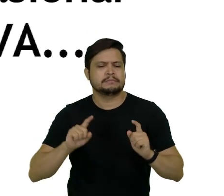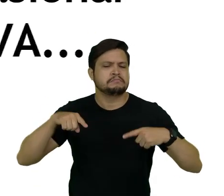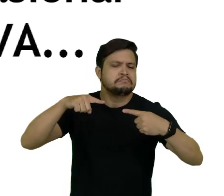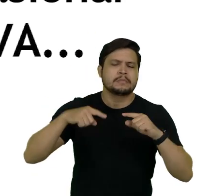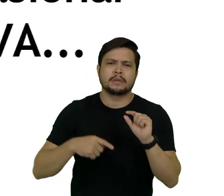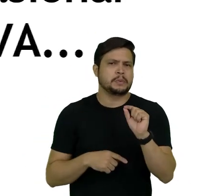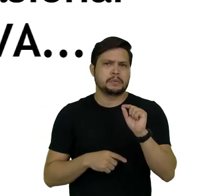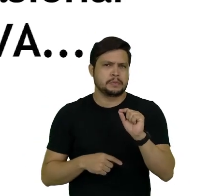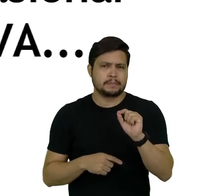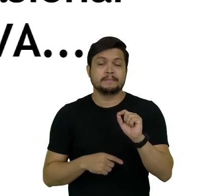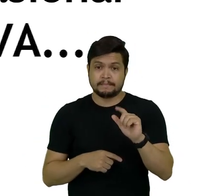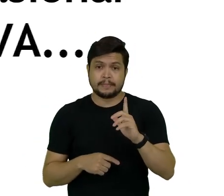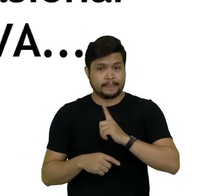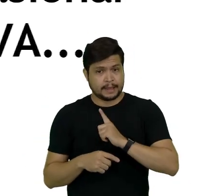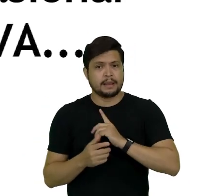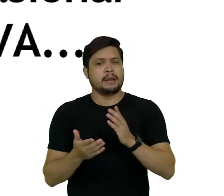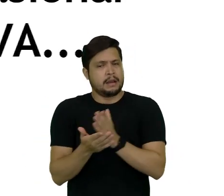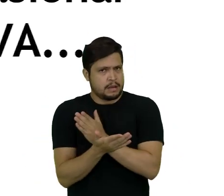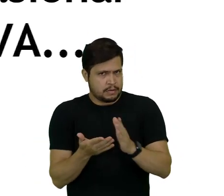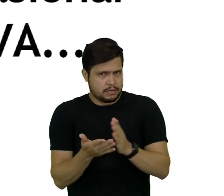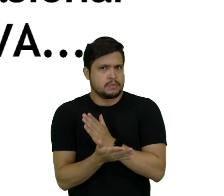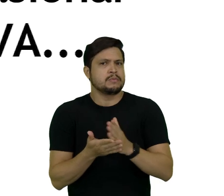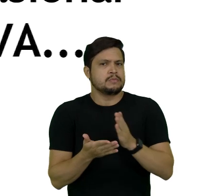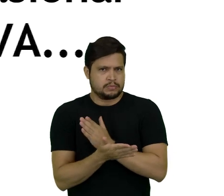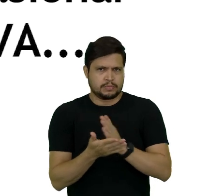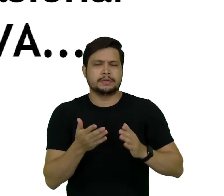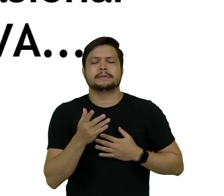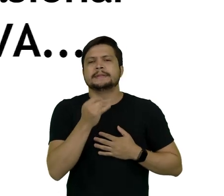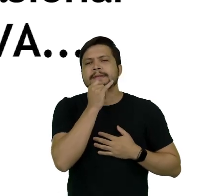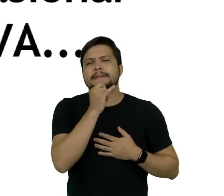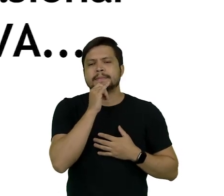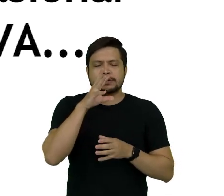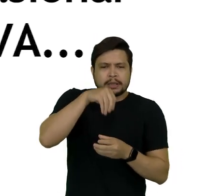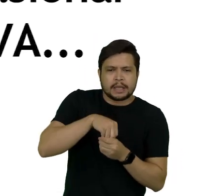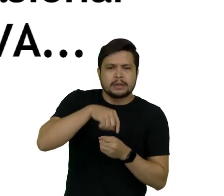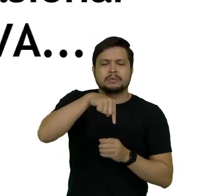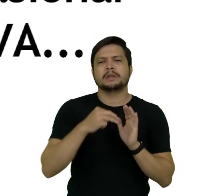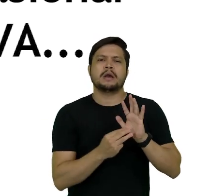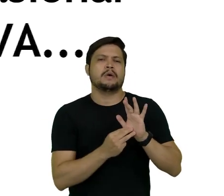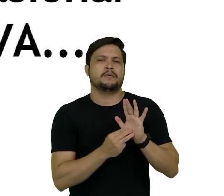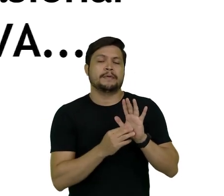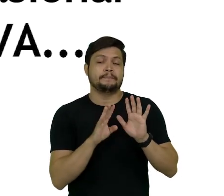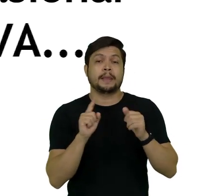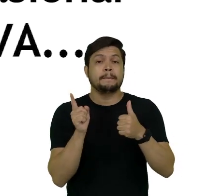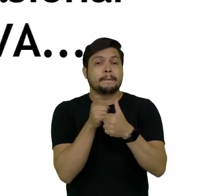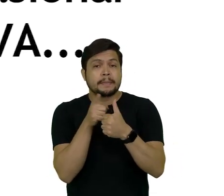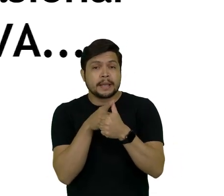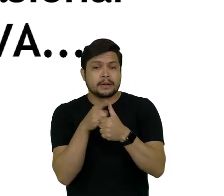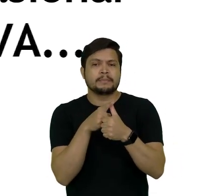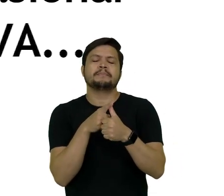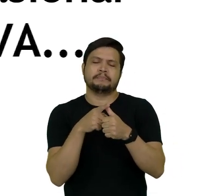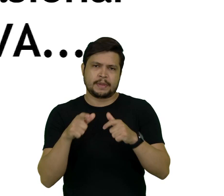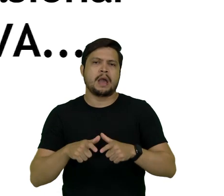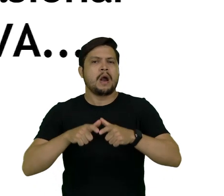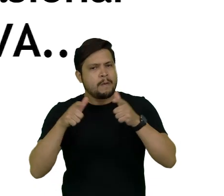né? O que é que pode nos impulsionar? Quais são os desafios que podem nos impulsionar aqui dentro da